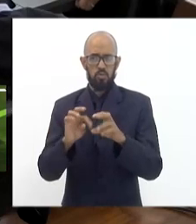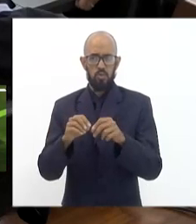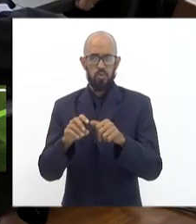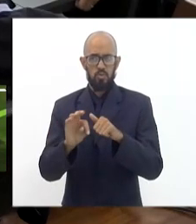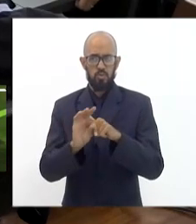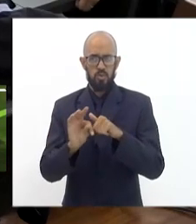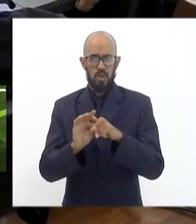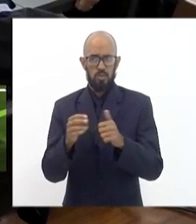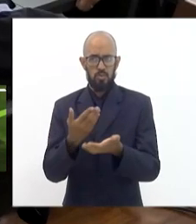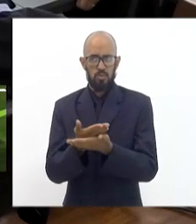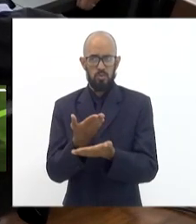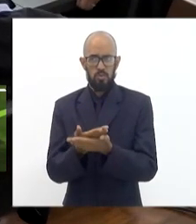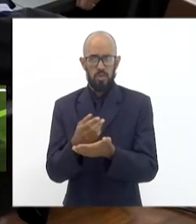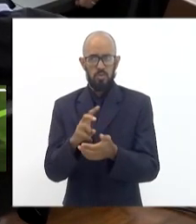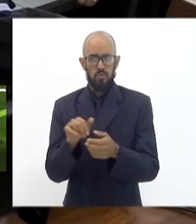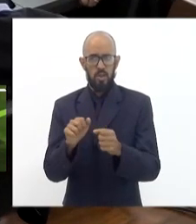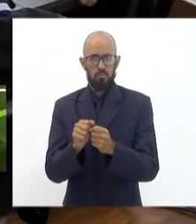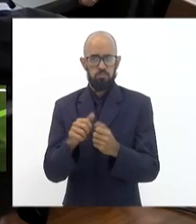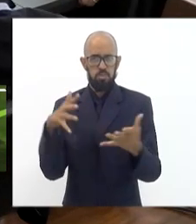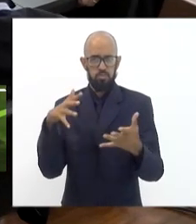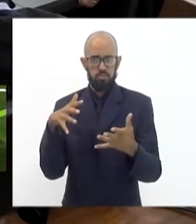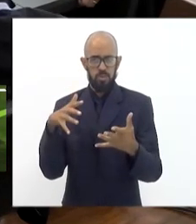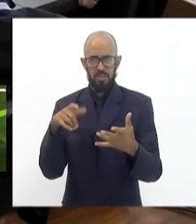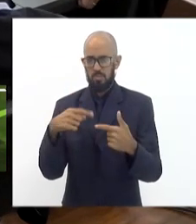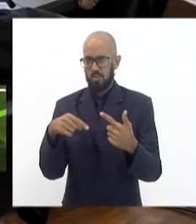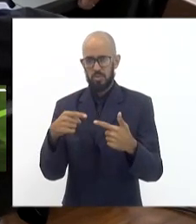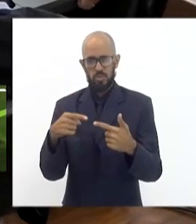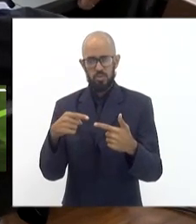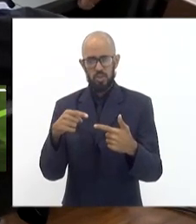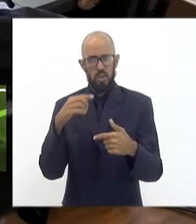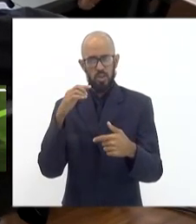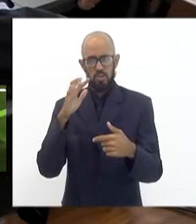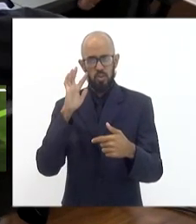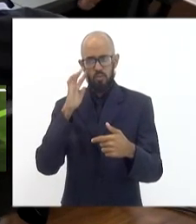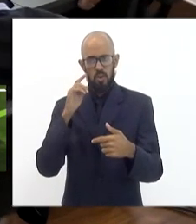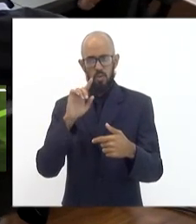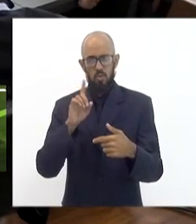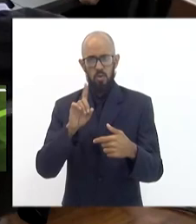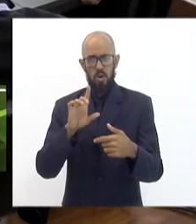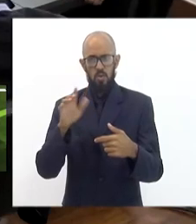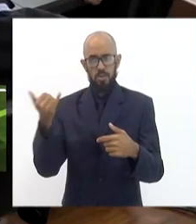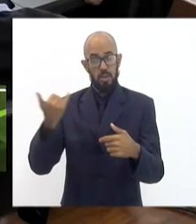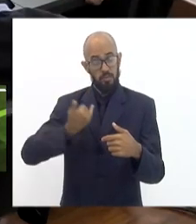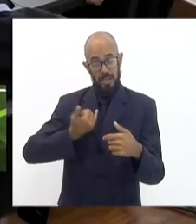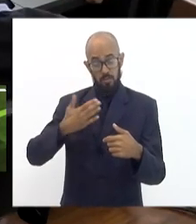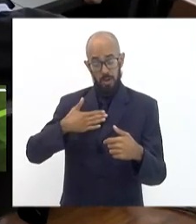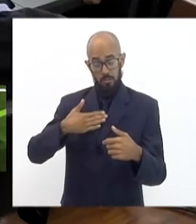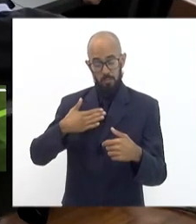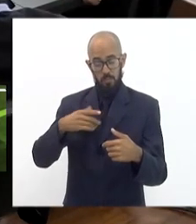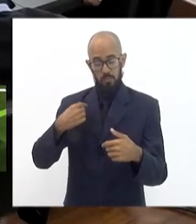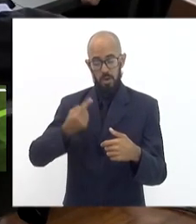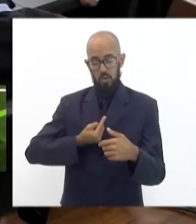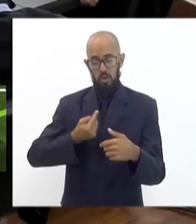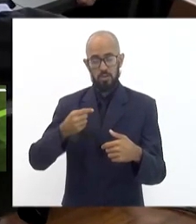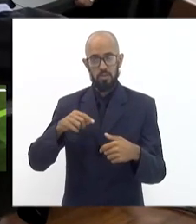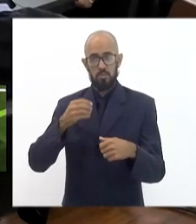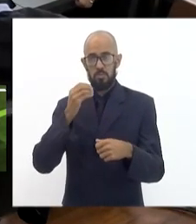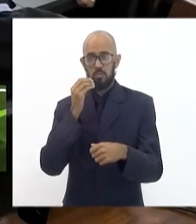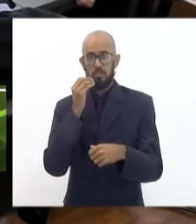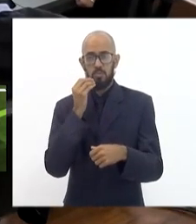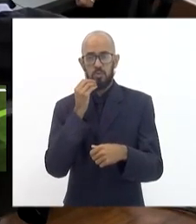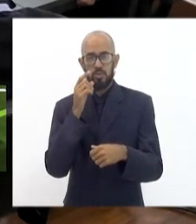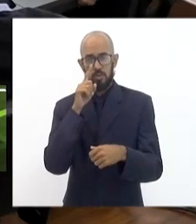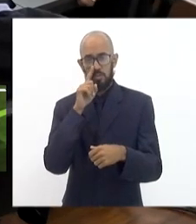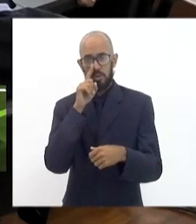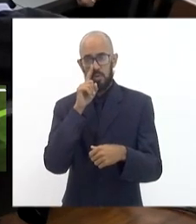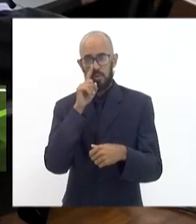egos estudaram nos explodir essa pedra e depois nós chegamos a conclusão nós não eles chegaram a conclusões nos deram informação técnica que poderia ser perigoso